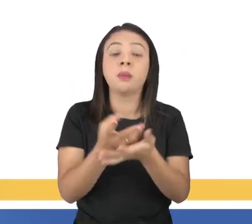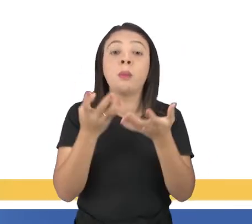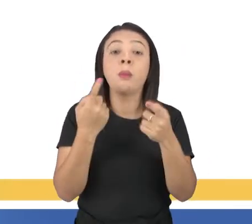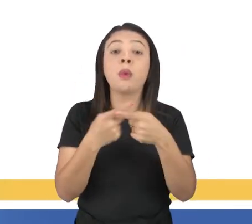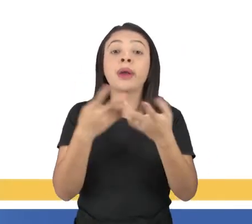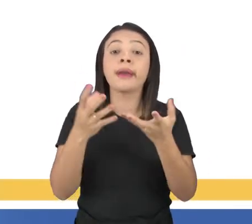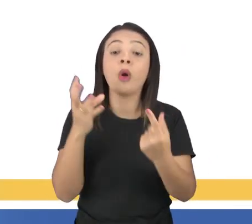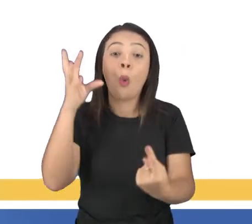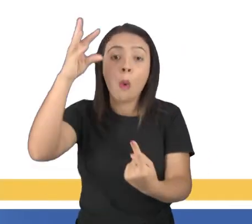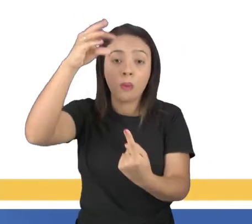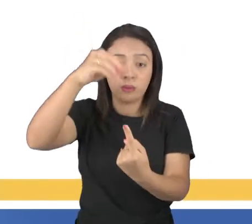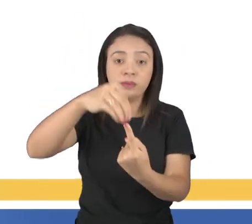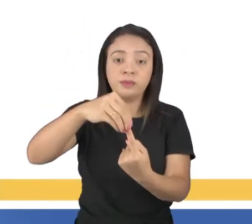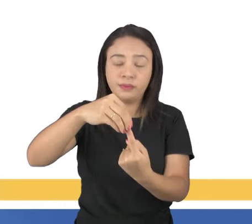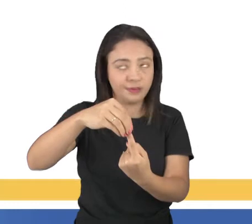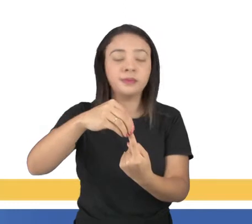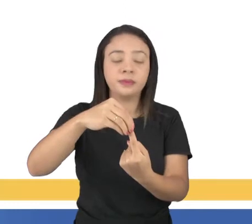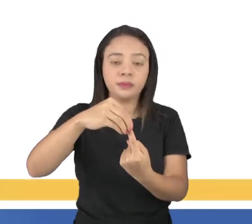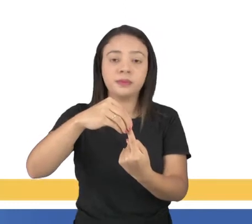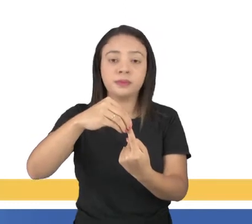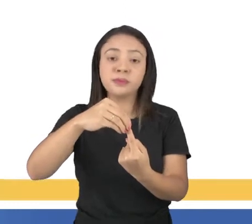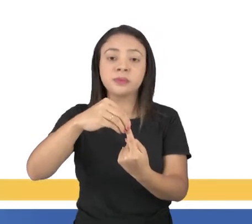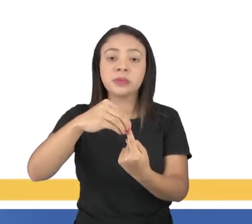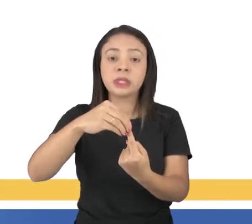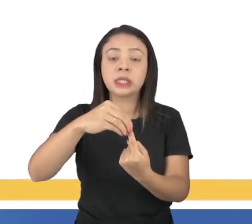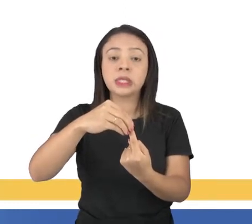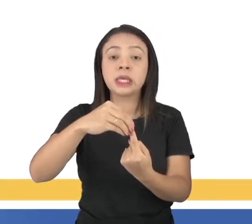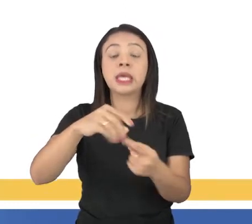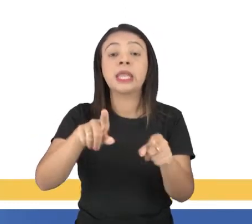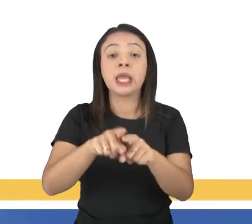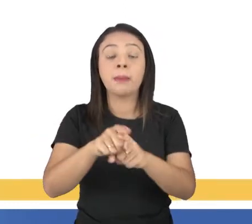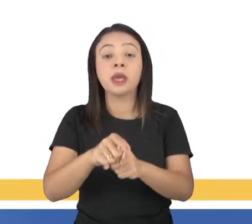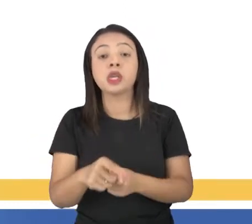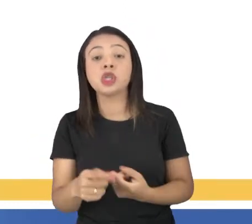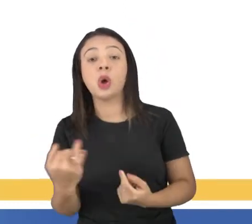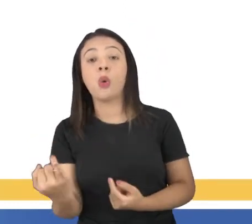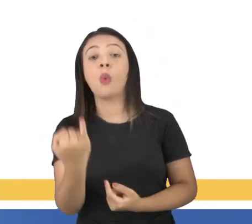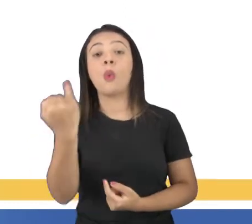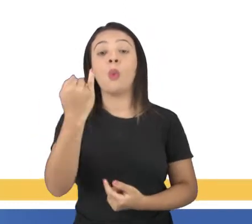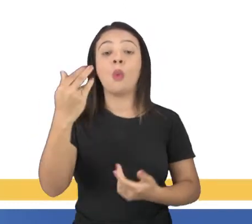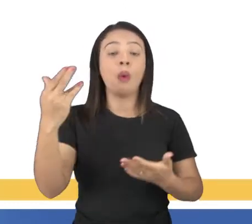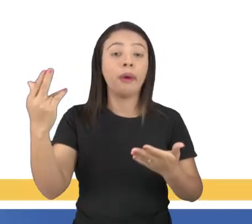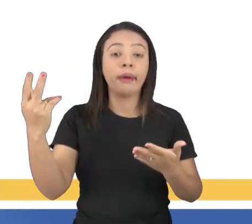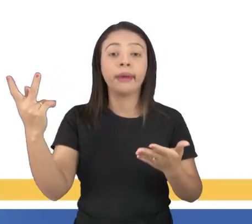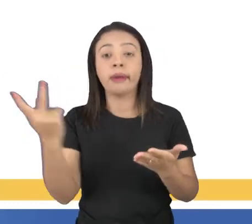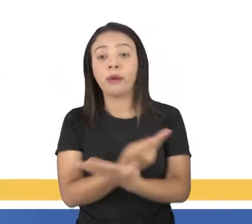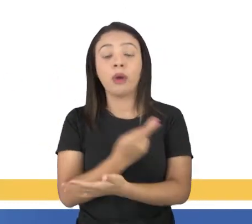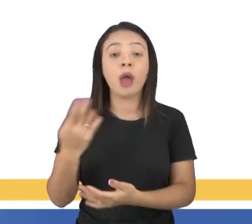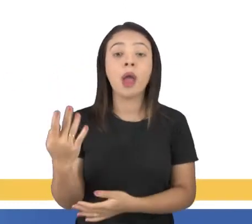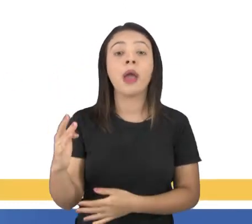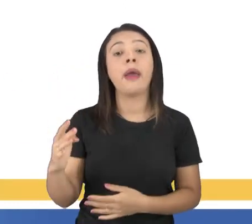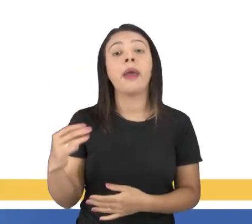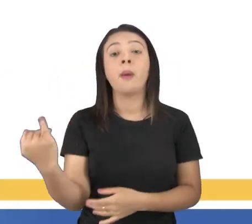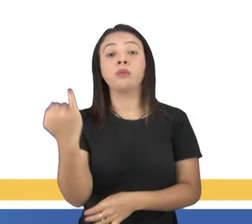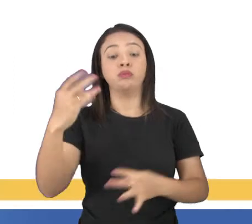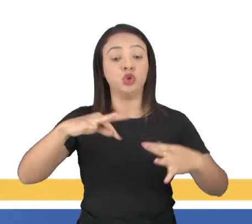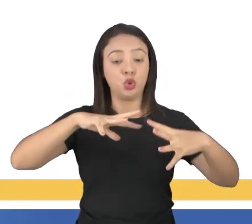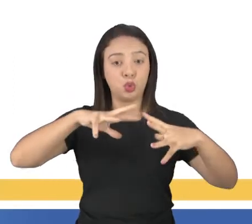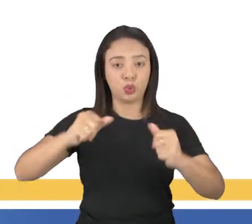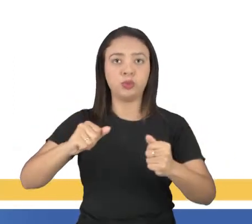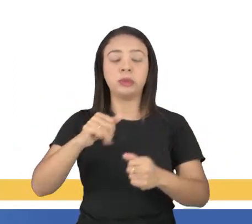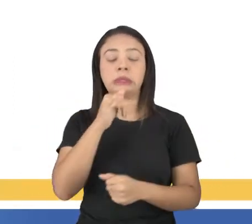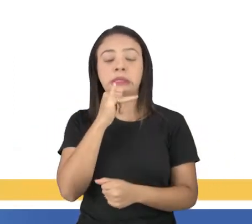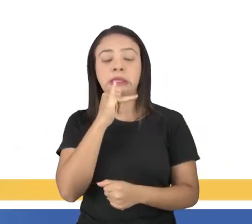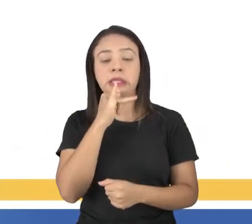causa, falando especialmente de um interesse coletivo. Por exemplo, os ativistas do meio ambiente. Quem atua